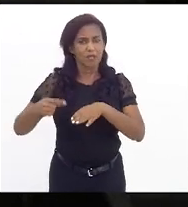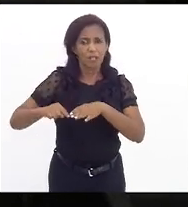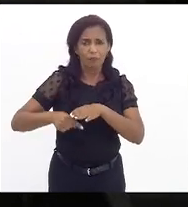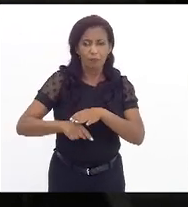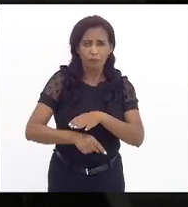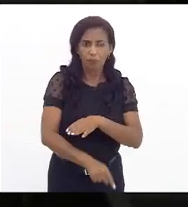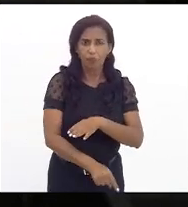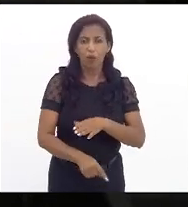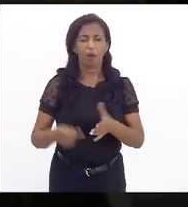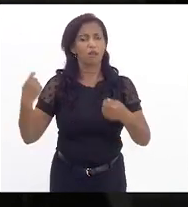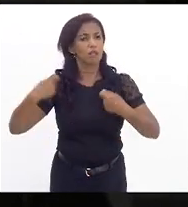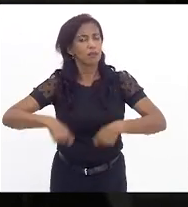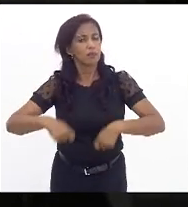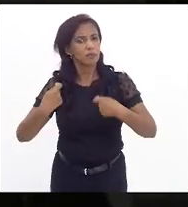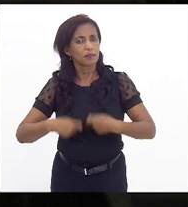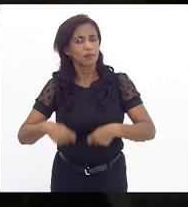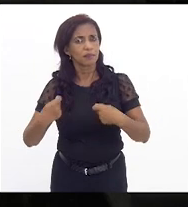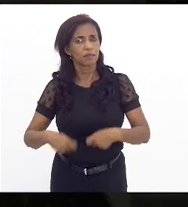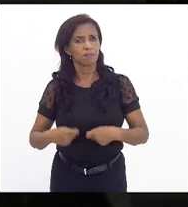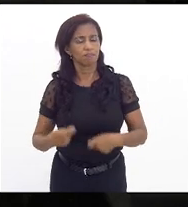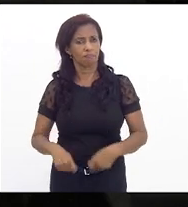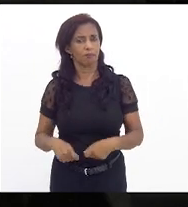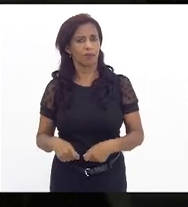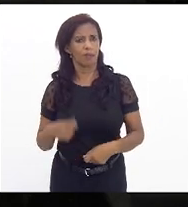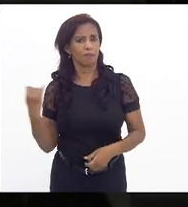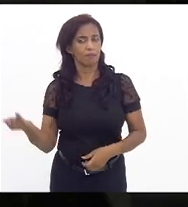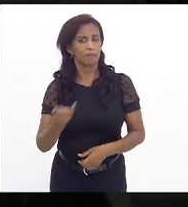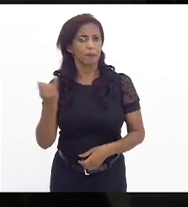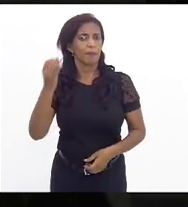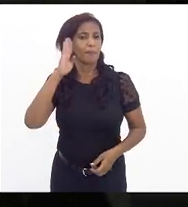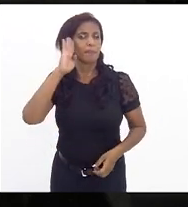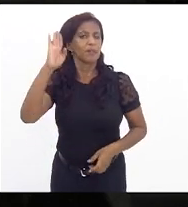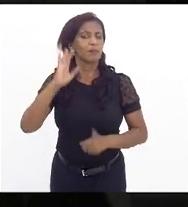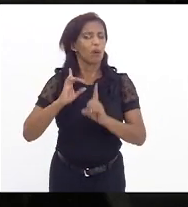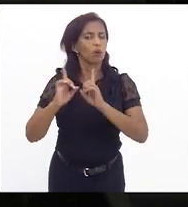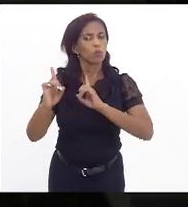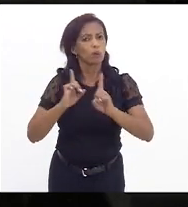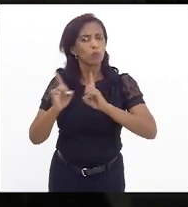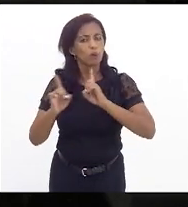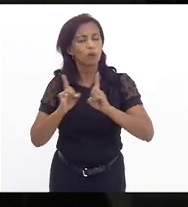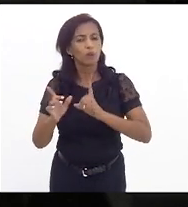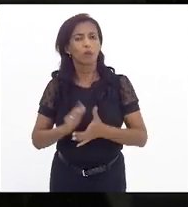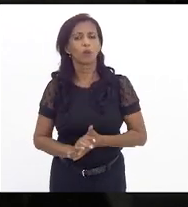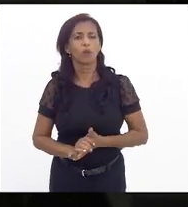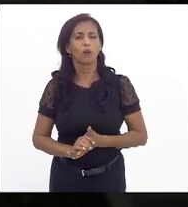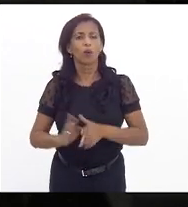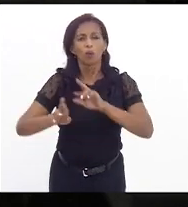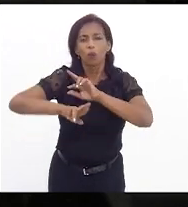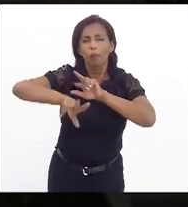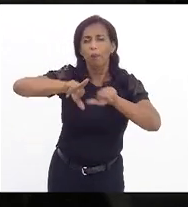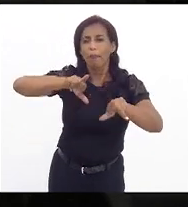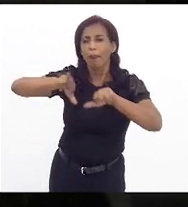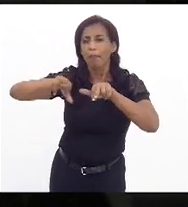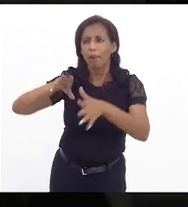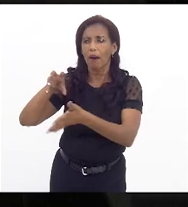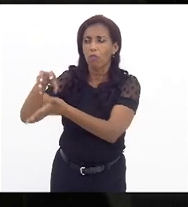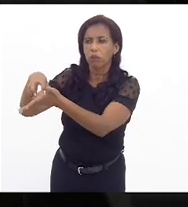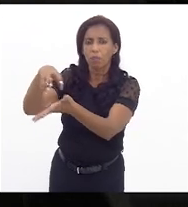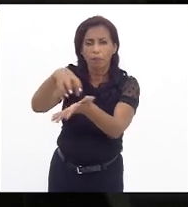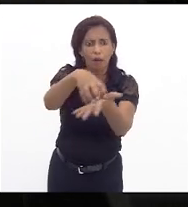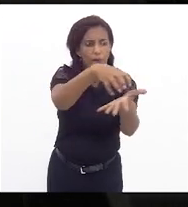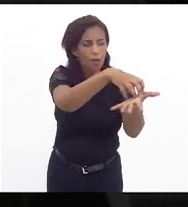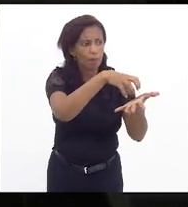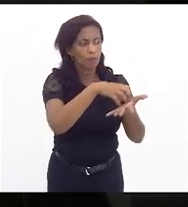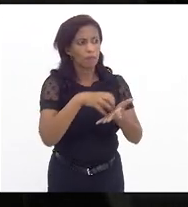aprofundem as necessárias e indispensáveis discussões com os diferentes setores, deputada Dani